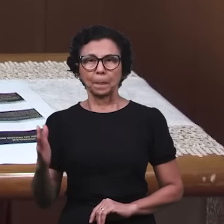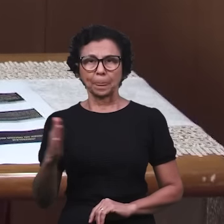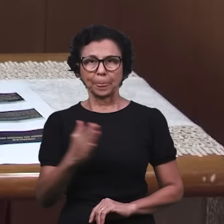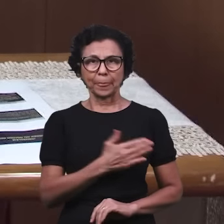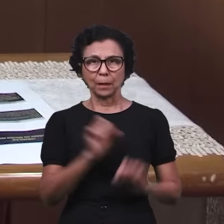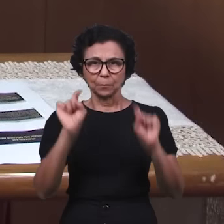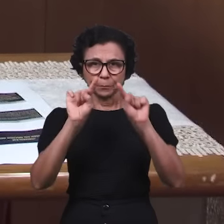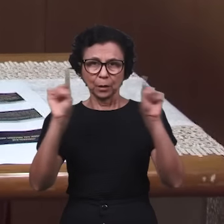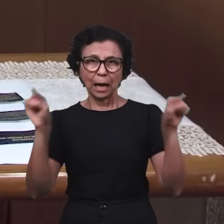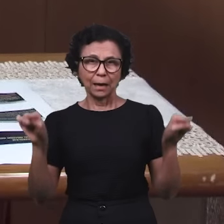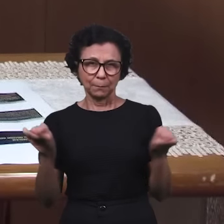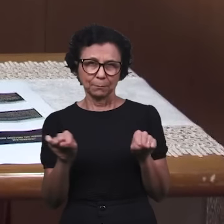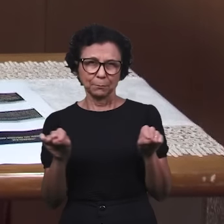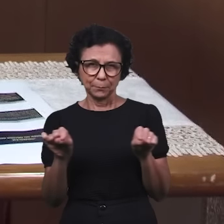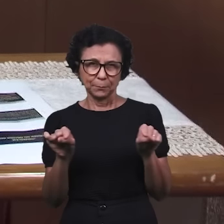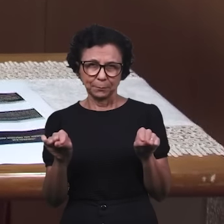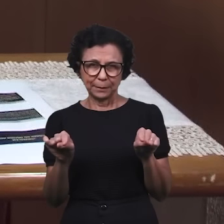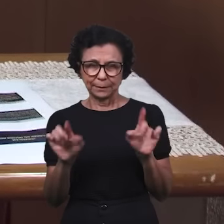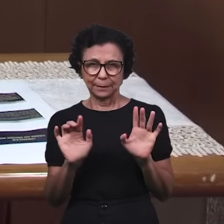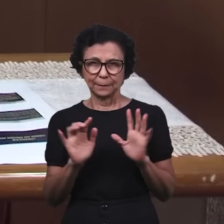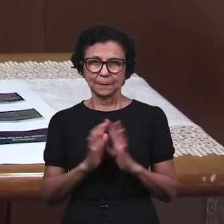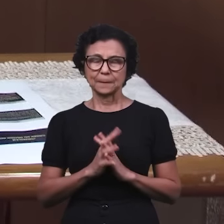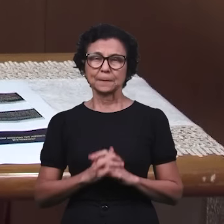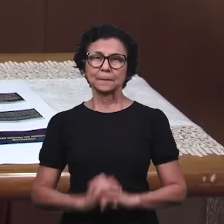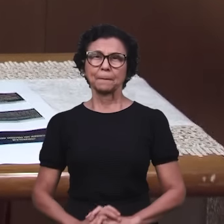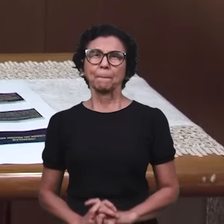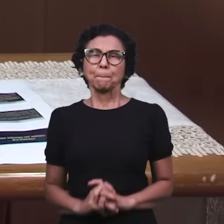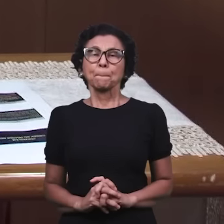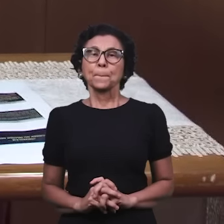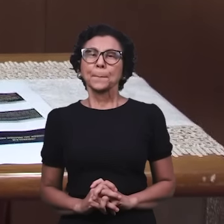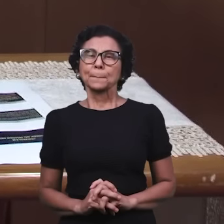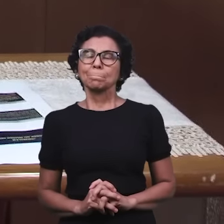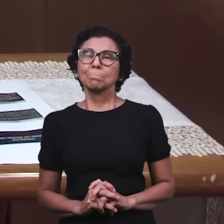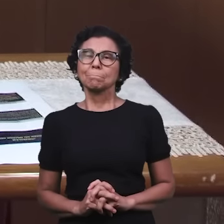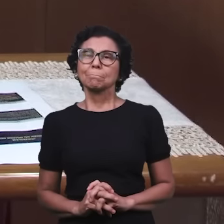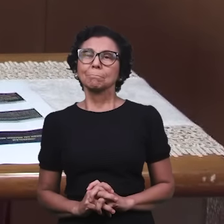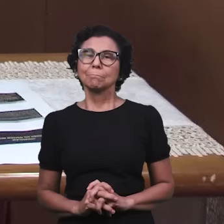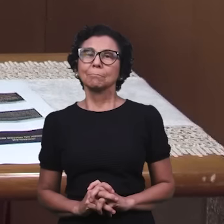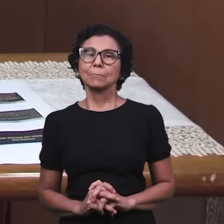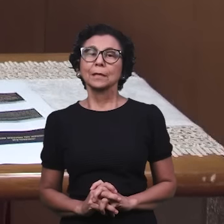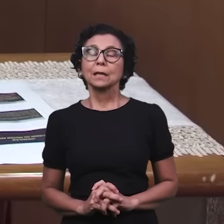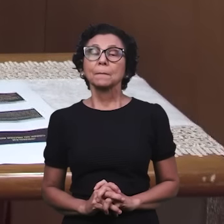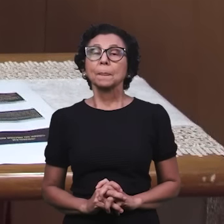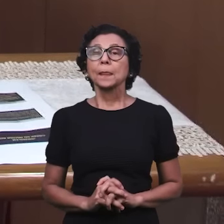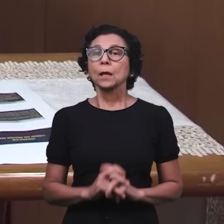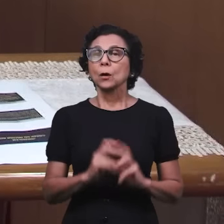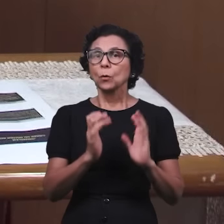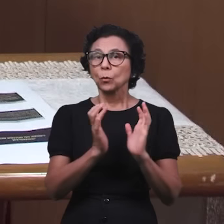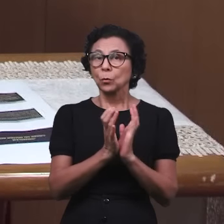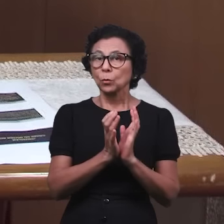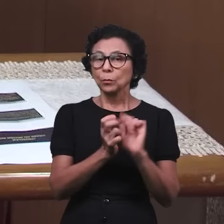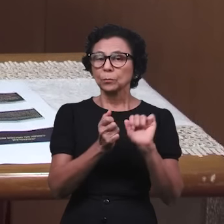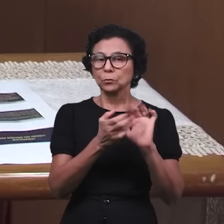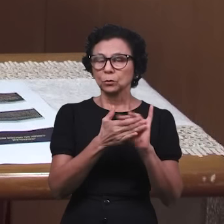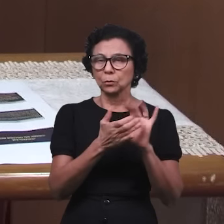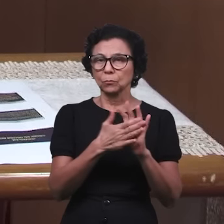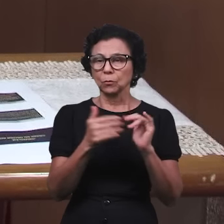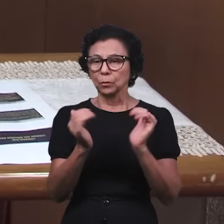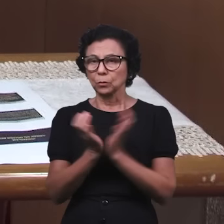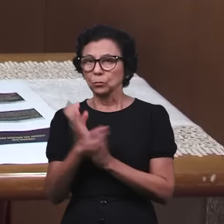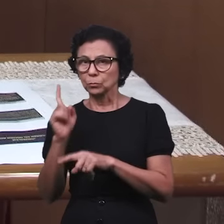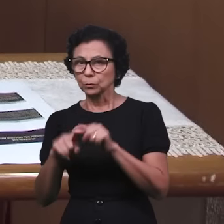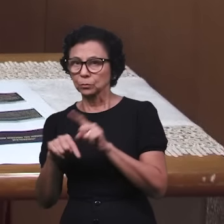um toquezinho aqui nos grupos de louvor, não é? Os instrumentistas, ou seja, os tocadores